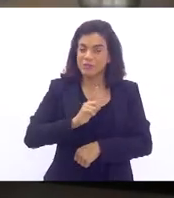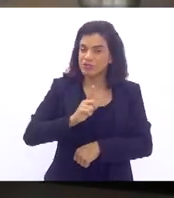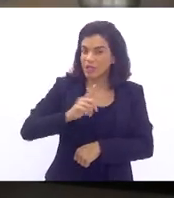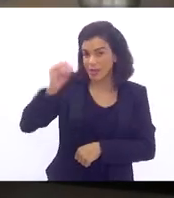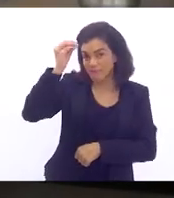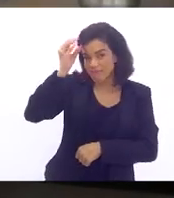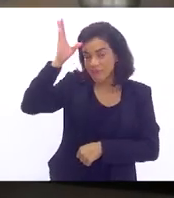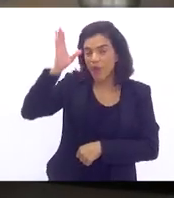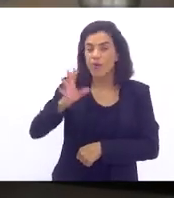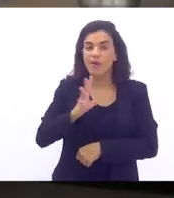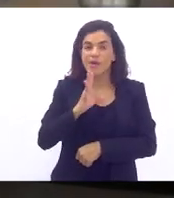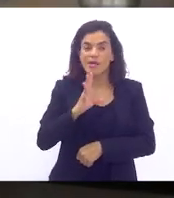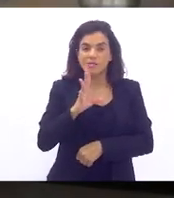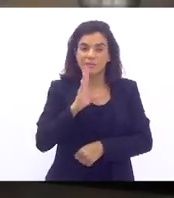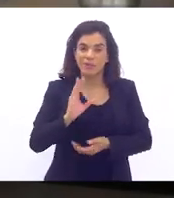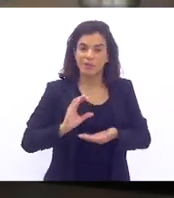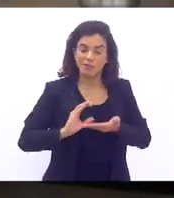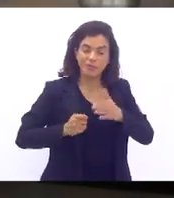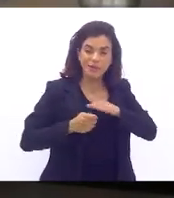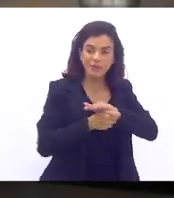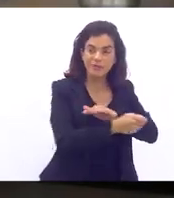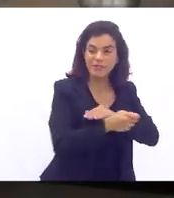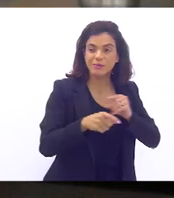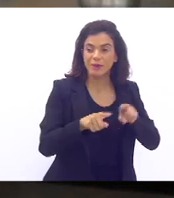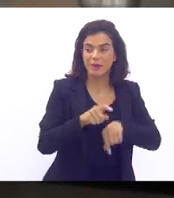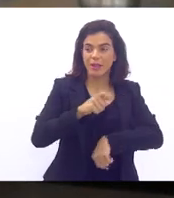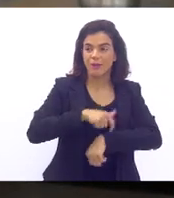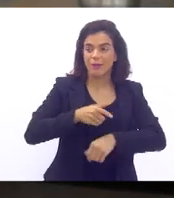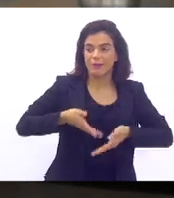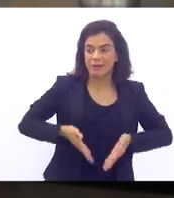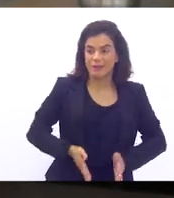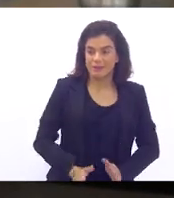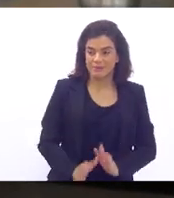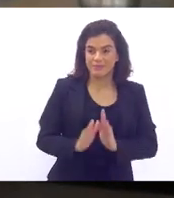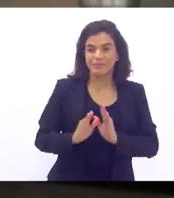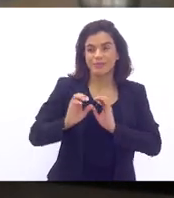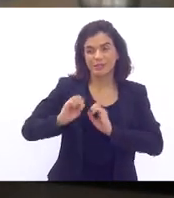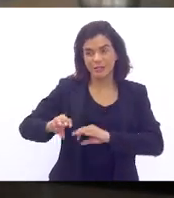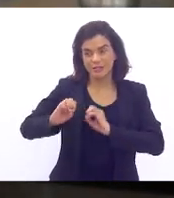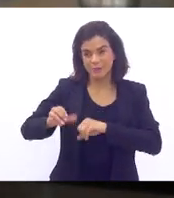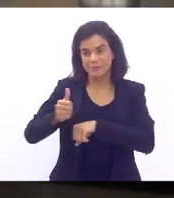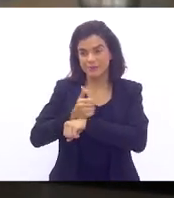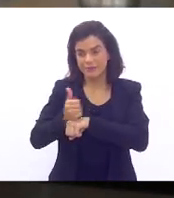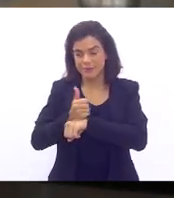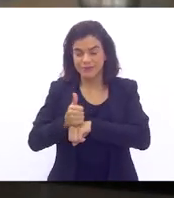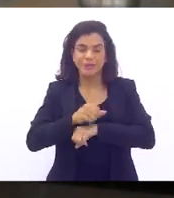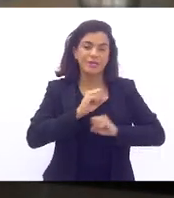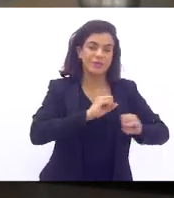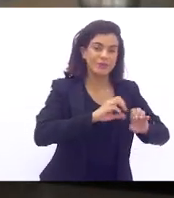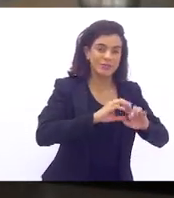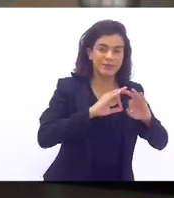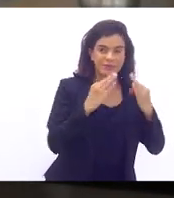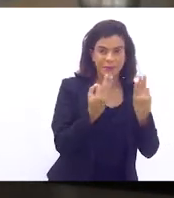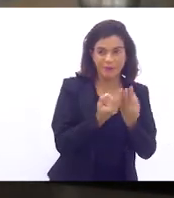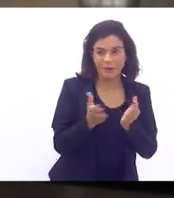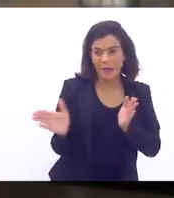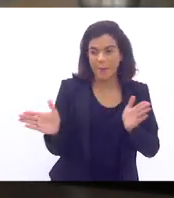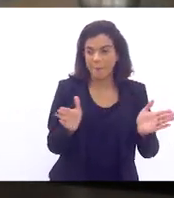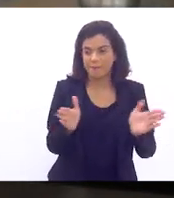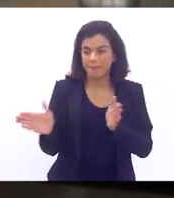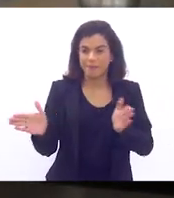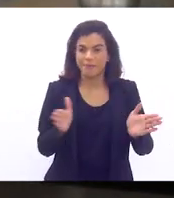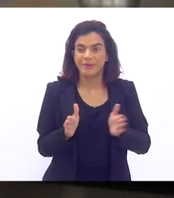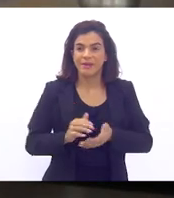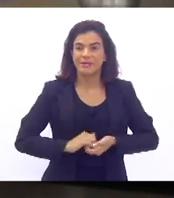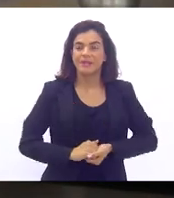conhecimento investimento desde o nascimento né Essa educação profissional e educação familiar também